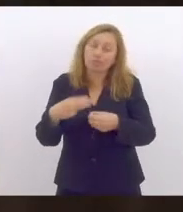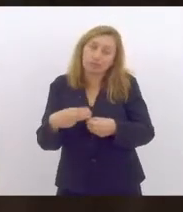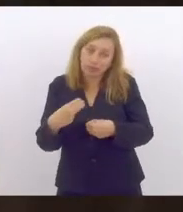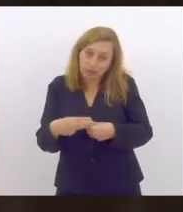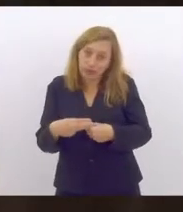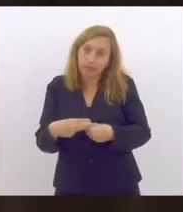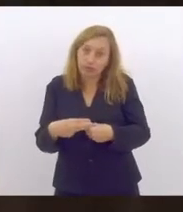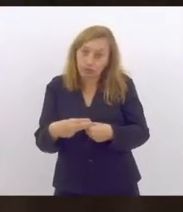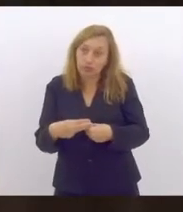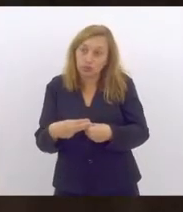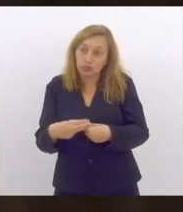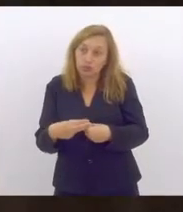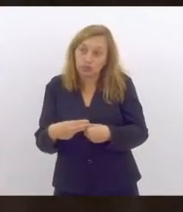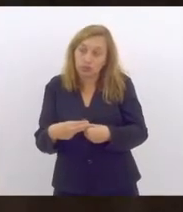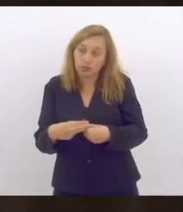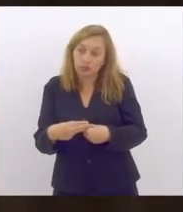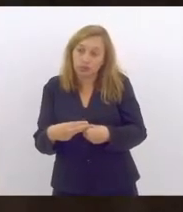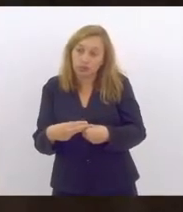municípios